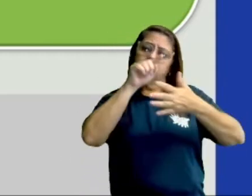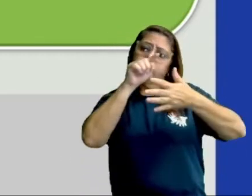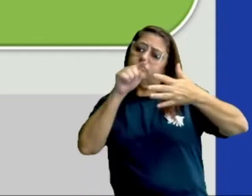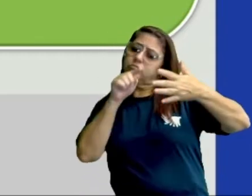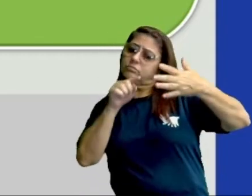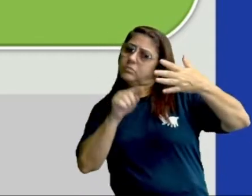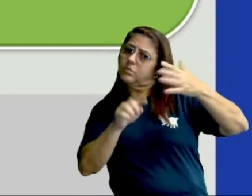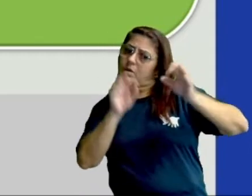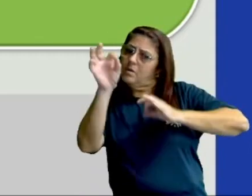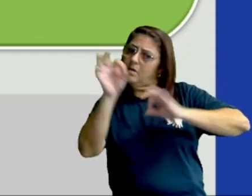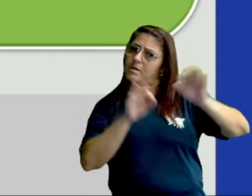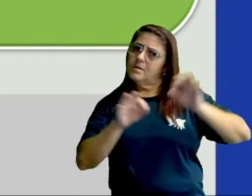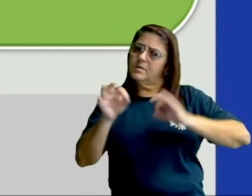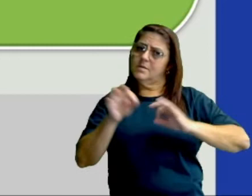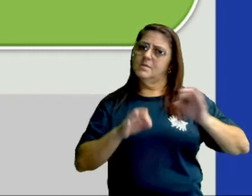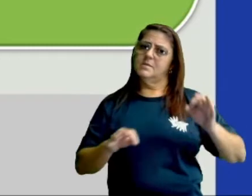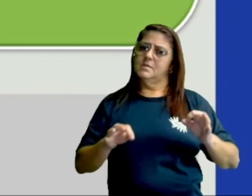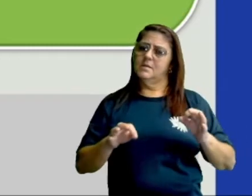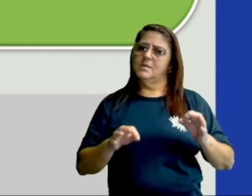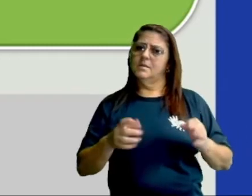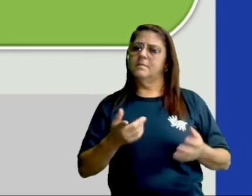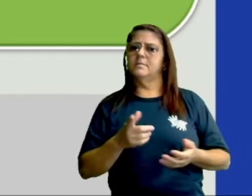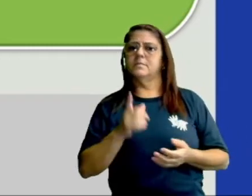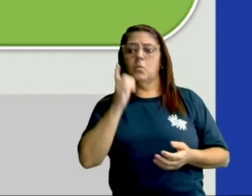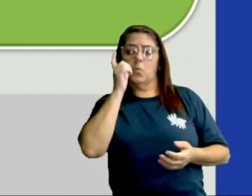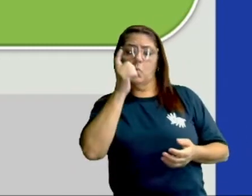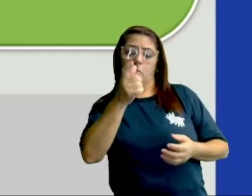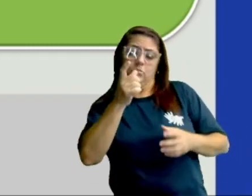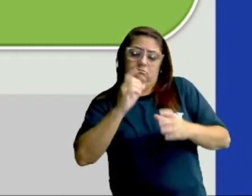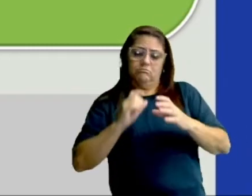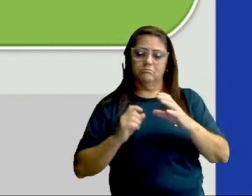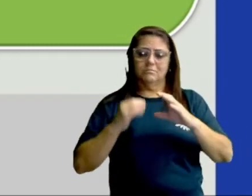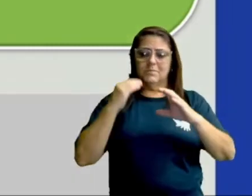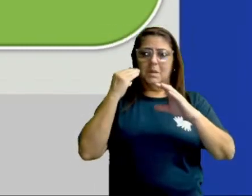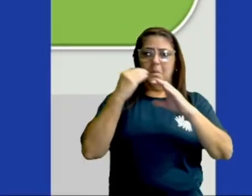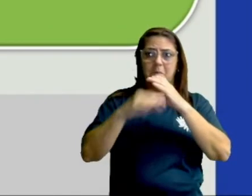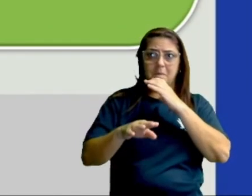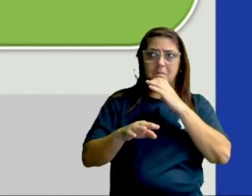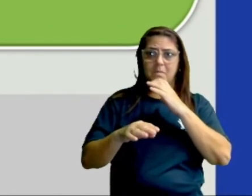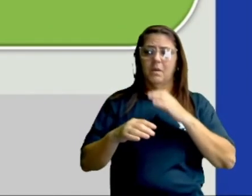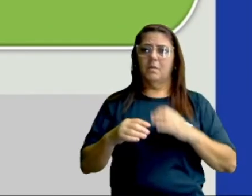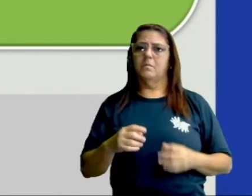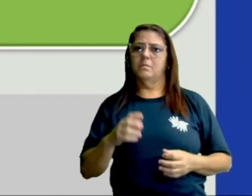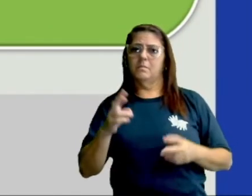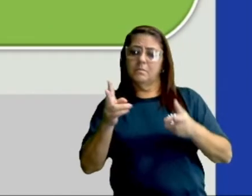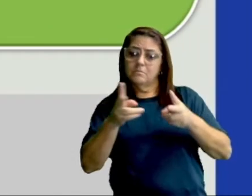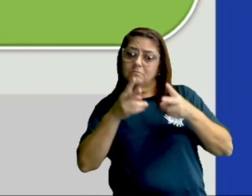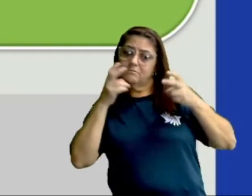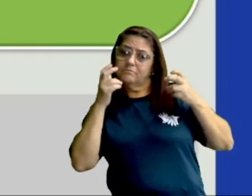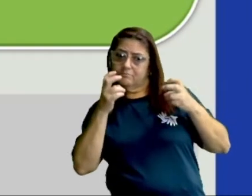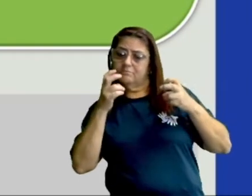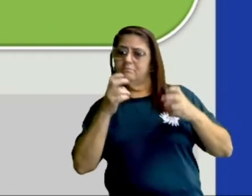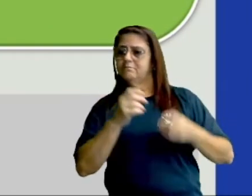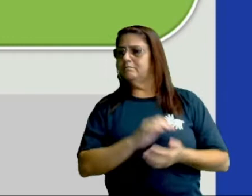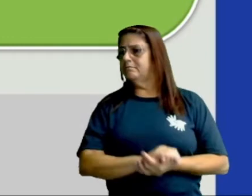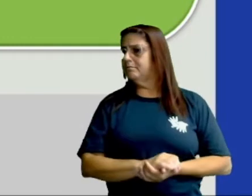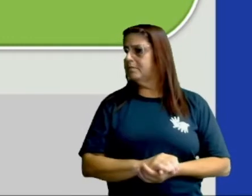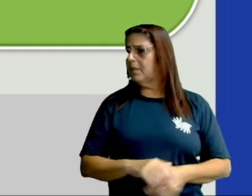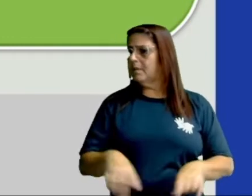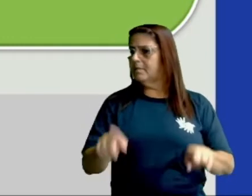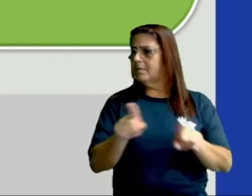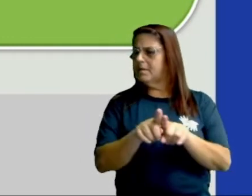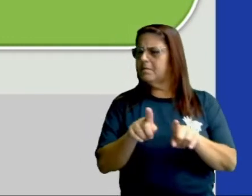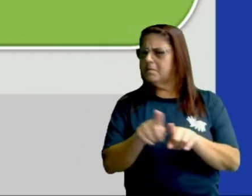para elaboração deste. Então, fica ligadinho porque o e-mail é algo que a gente precisa estar bem atento. Vê